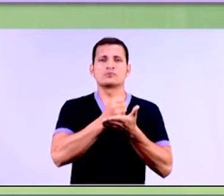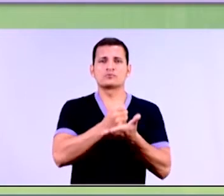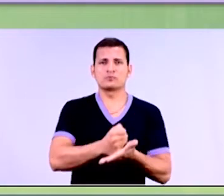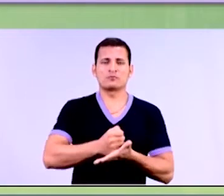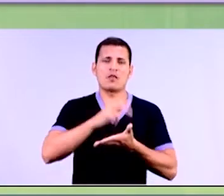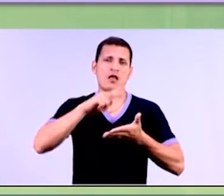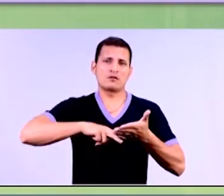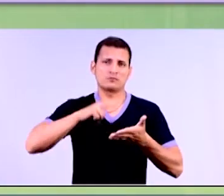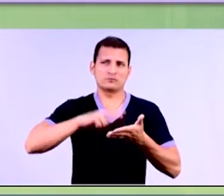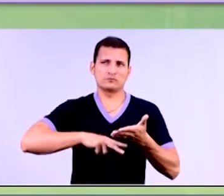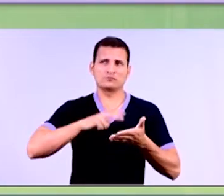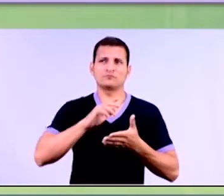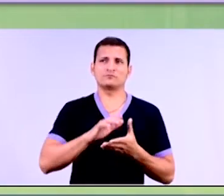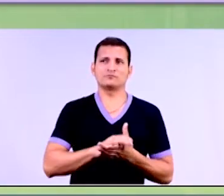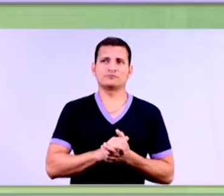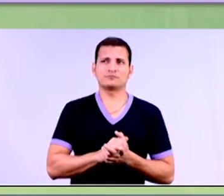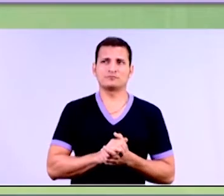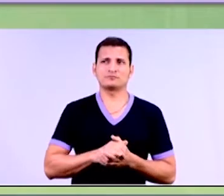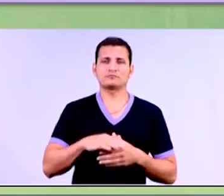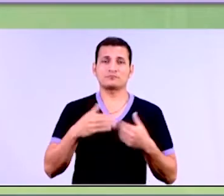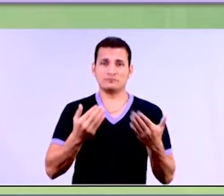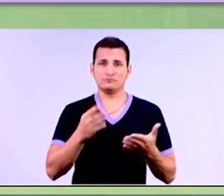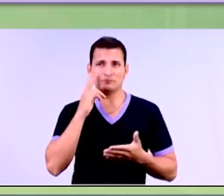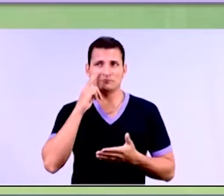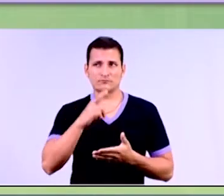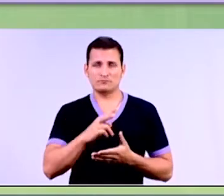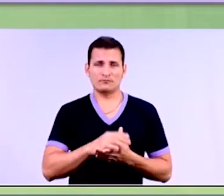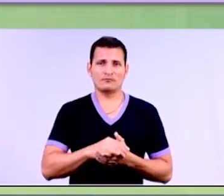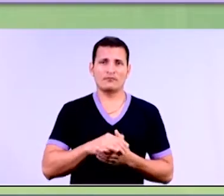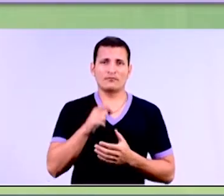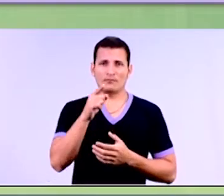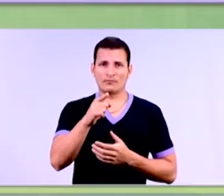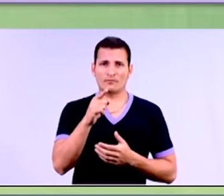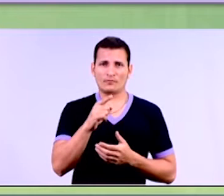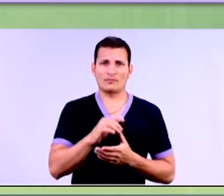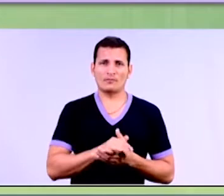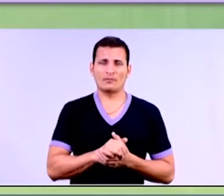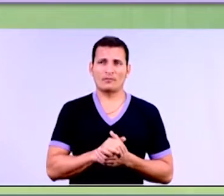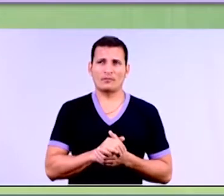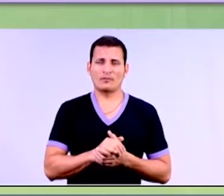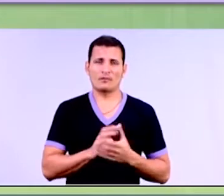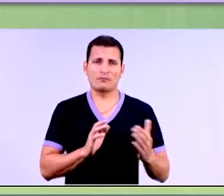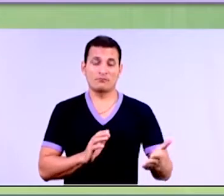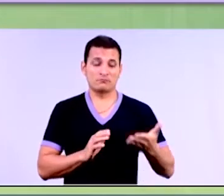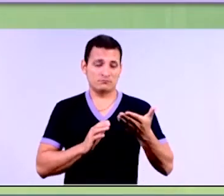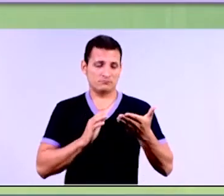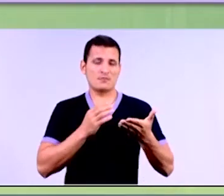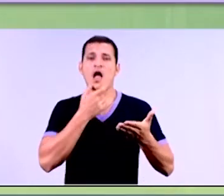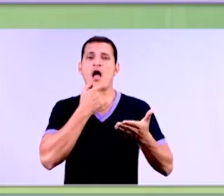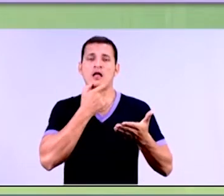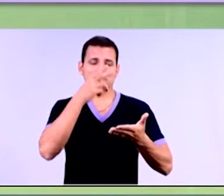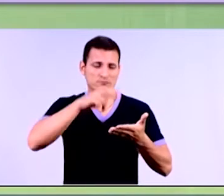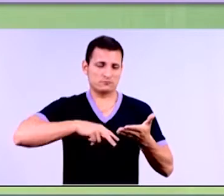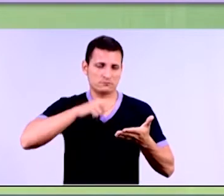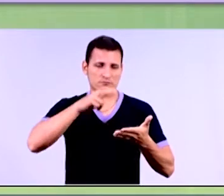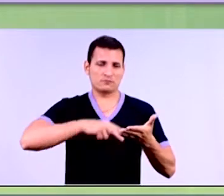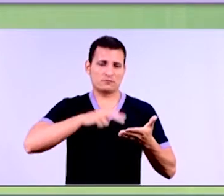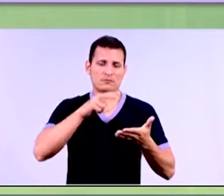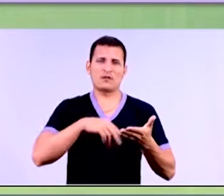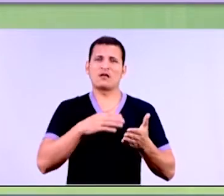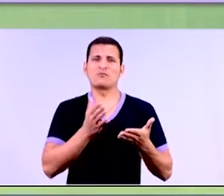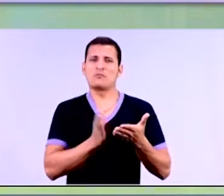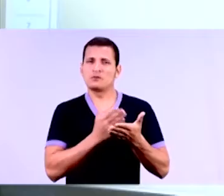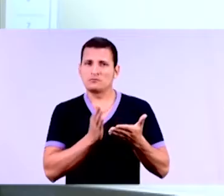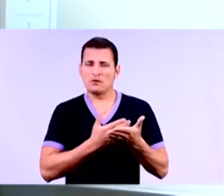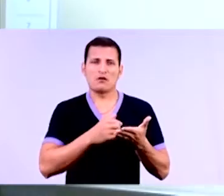nessa leitura. Então, vejam só, quando você pegar algo em inglês para ler, seja ele um manual,